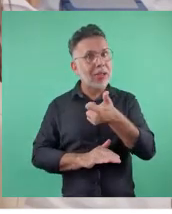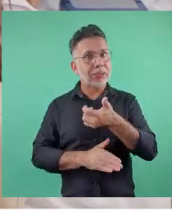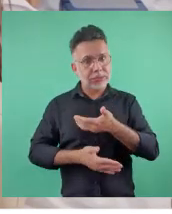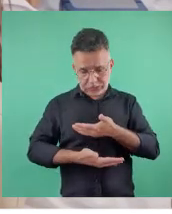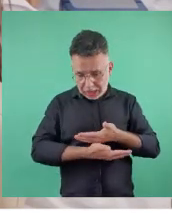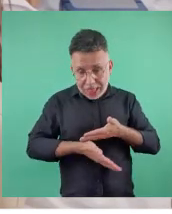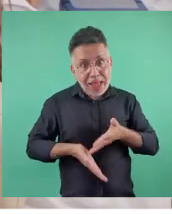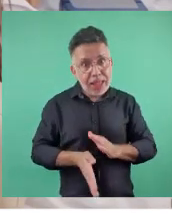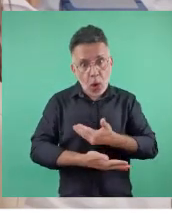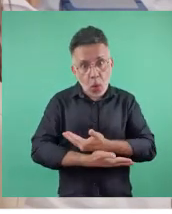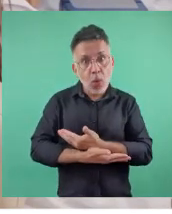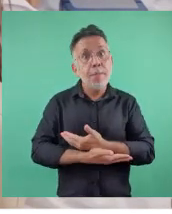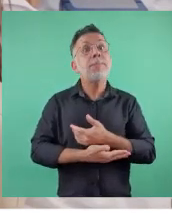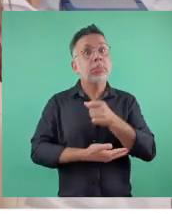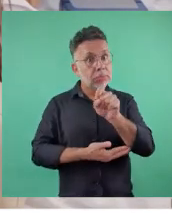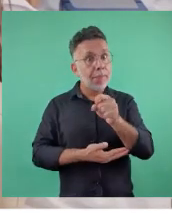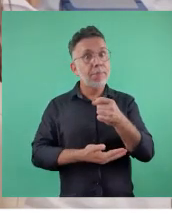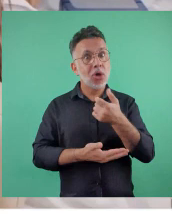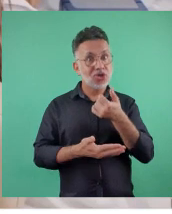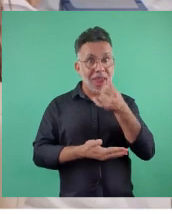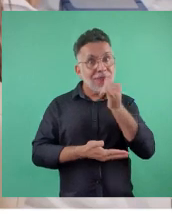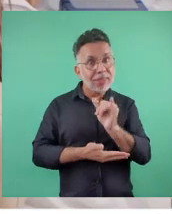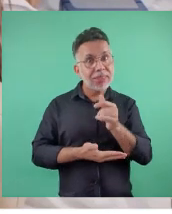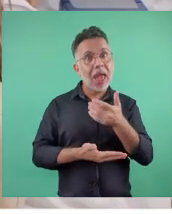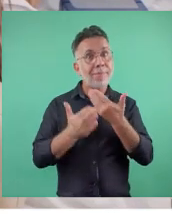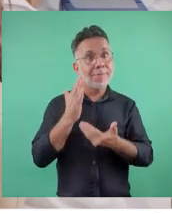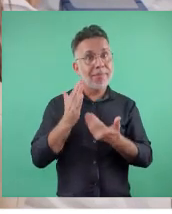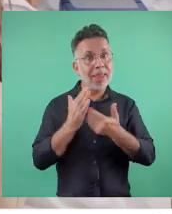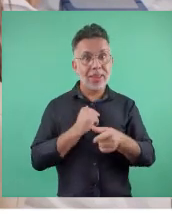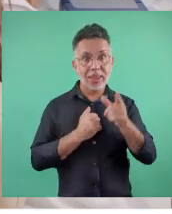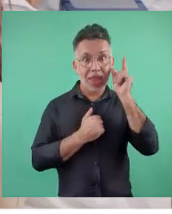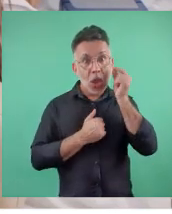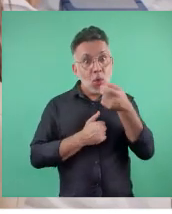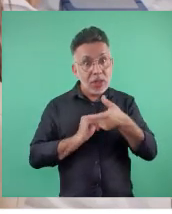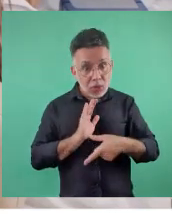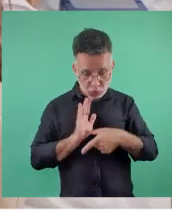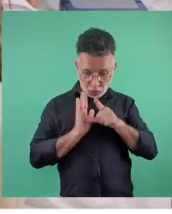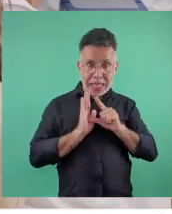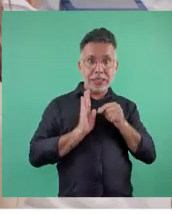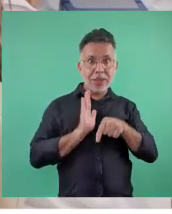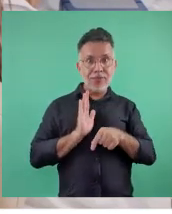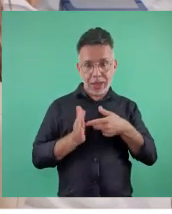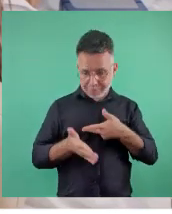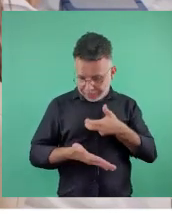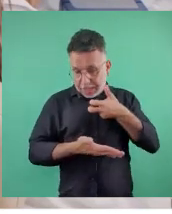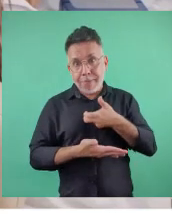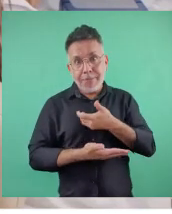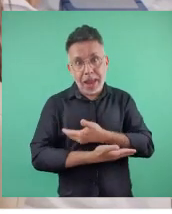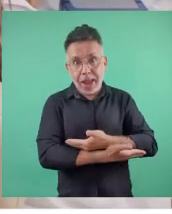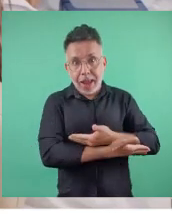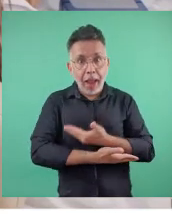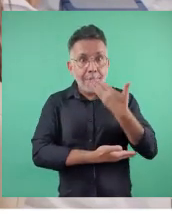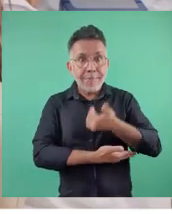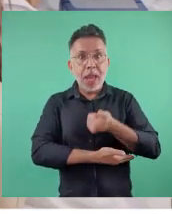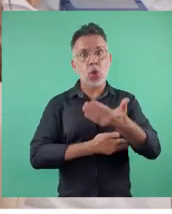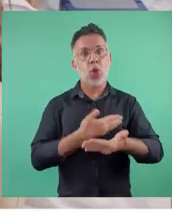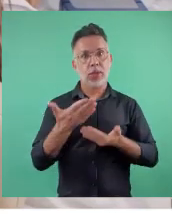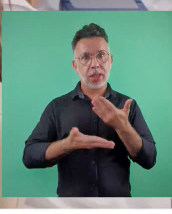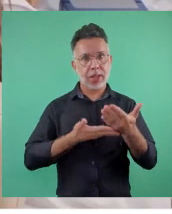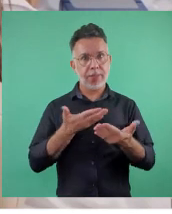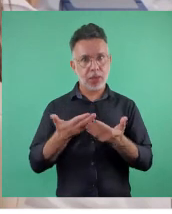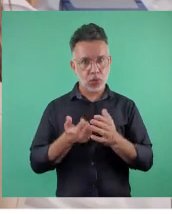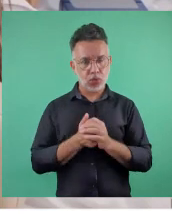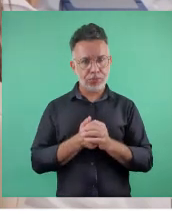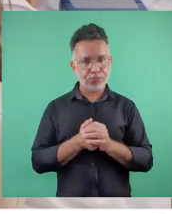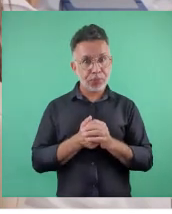as triagens nos bebês, dos recém-nascidos, porque a gente pode evitar muita perda auditiva e quanto mais precoce